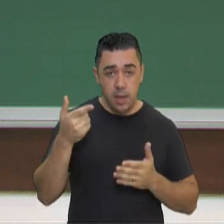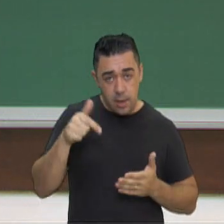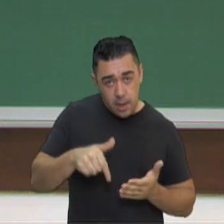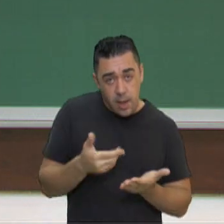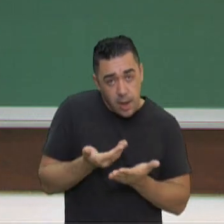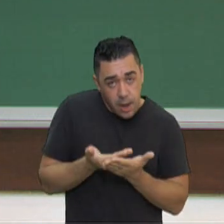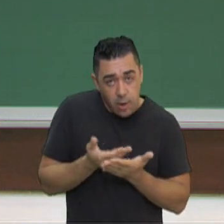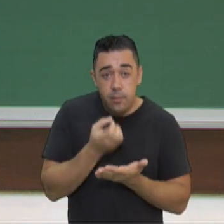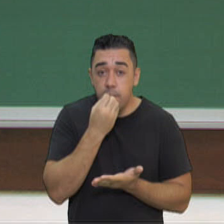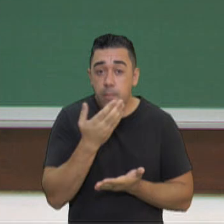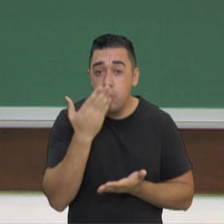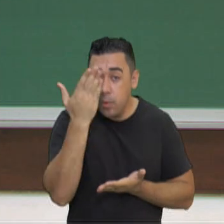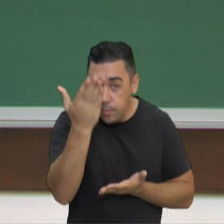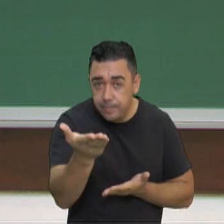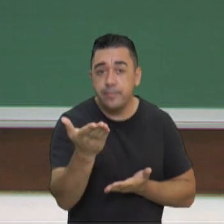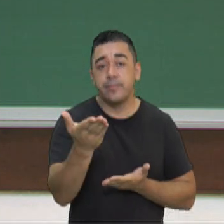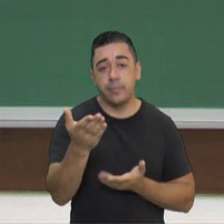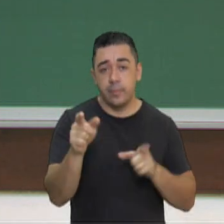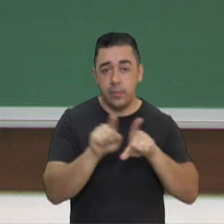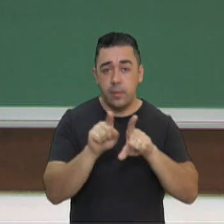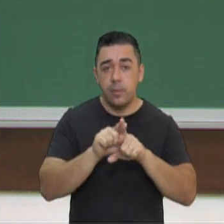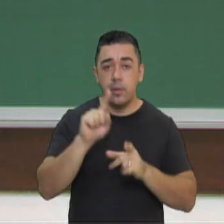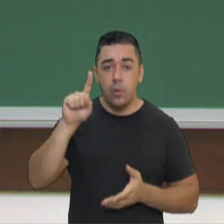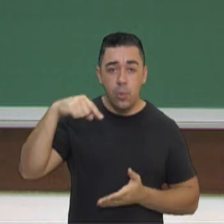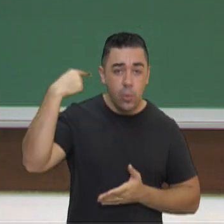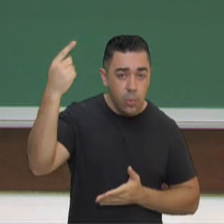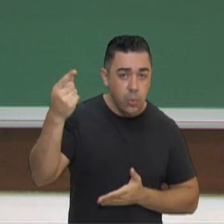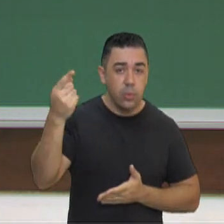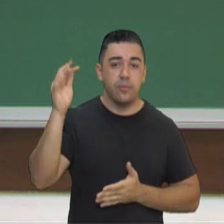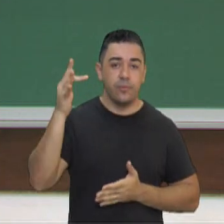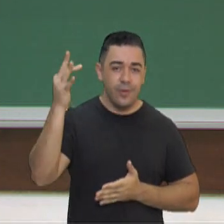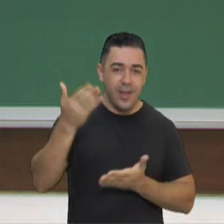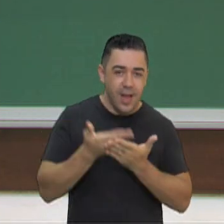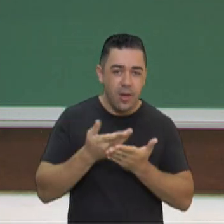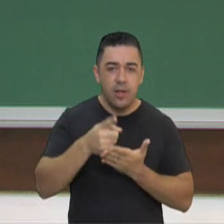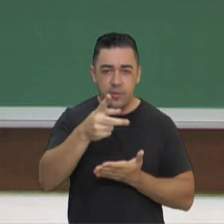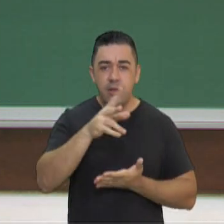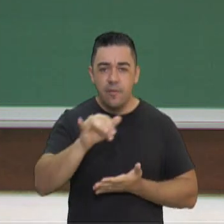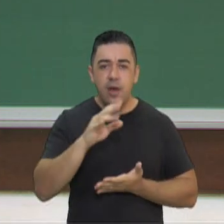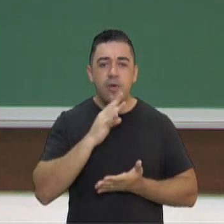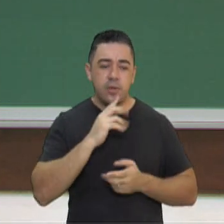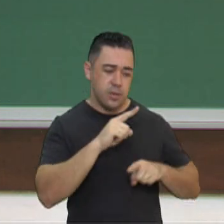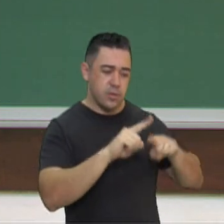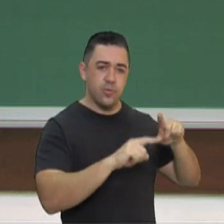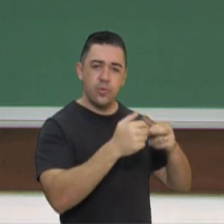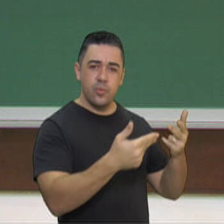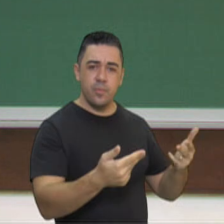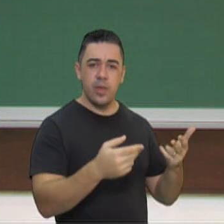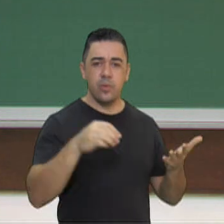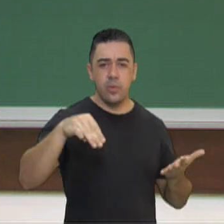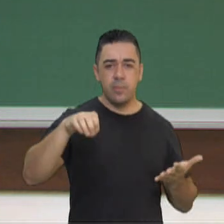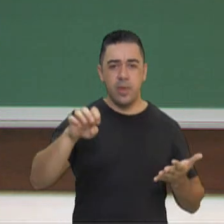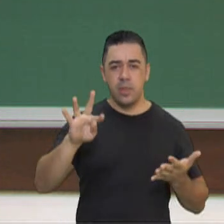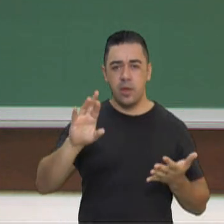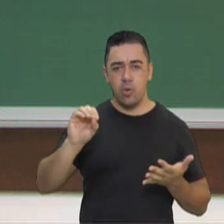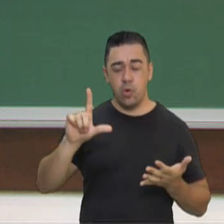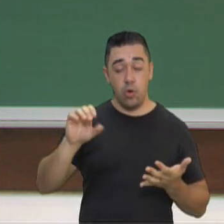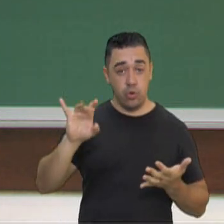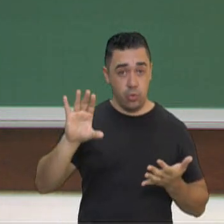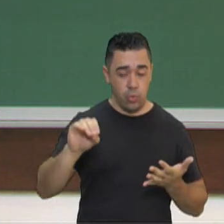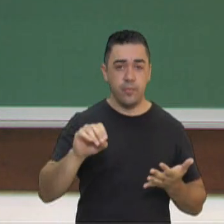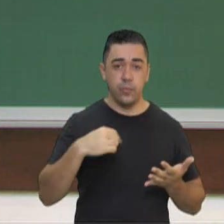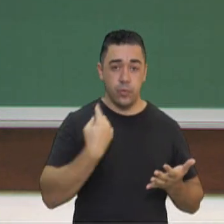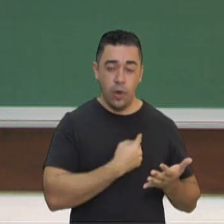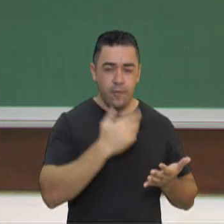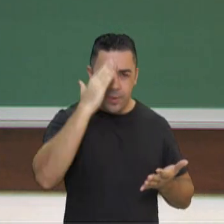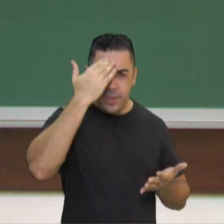aula tenha sido produtiva e na nossa próxima aula você vai conhecer, né, todos esses equipamentos e aí sim a gente